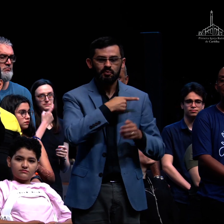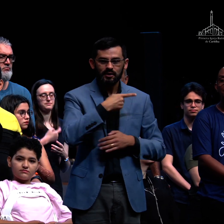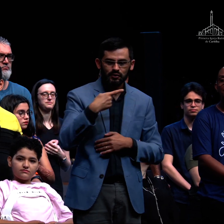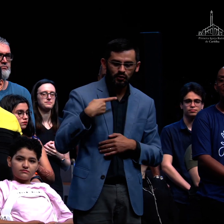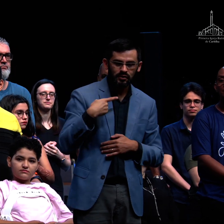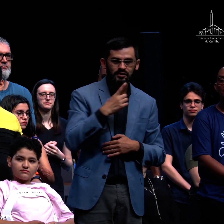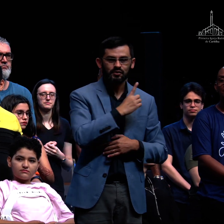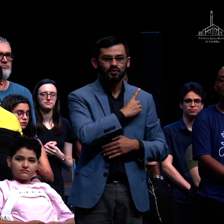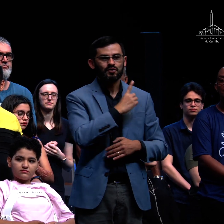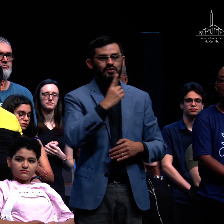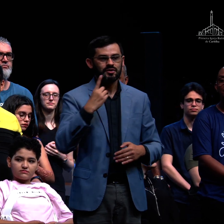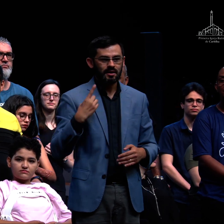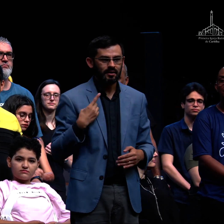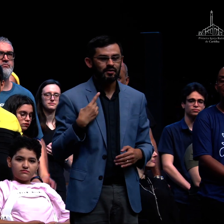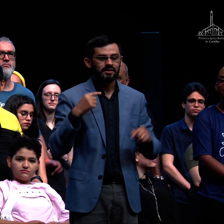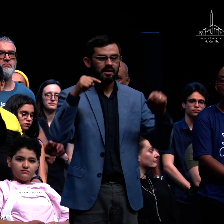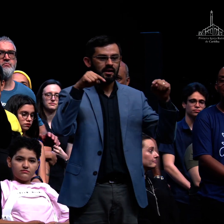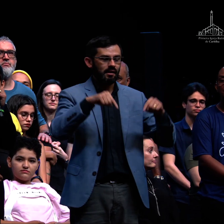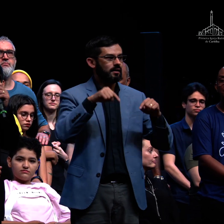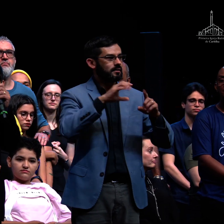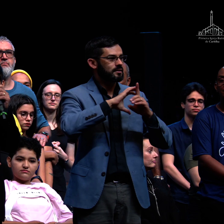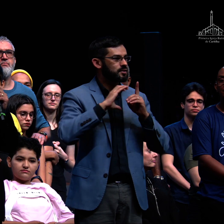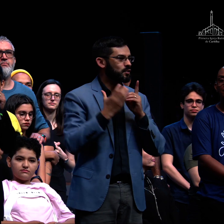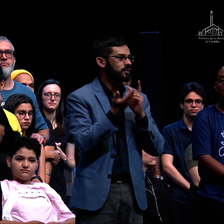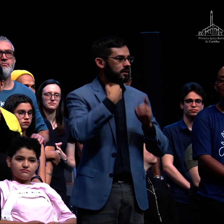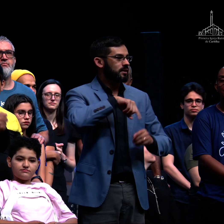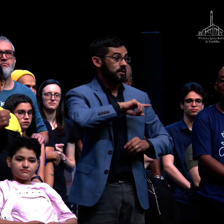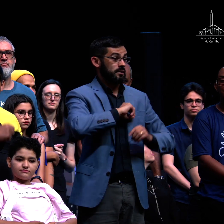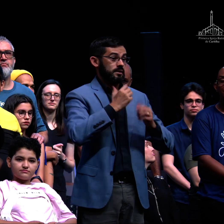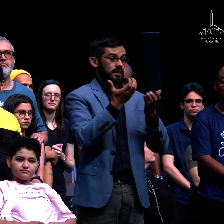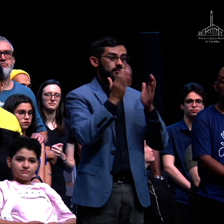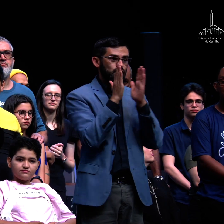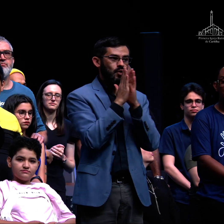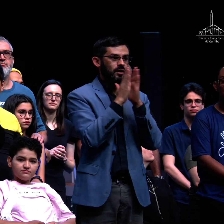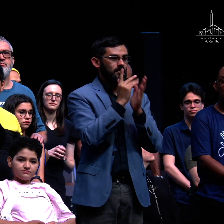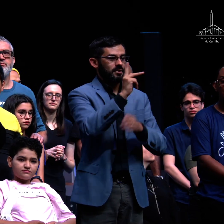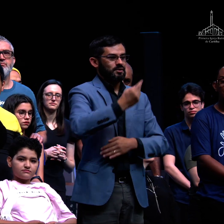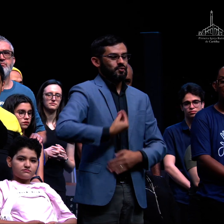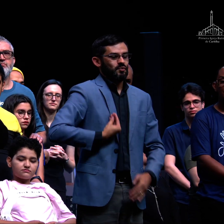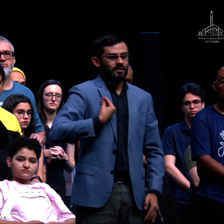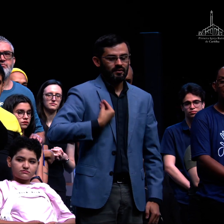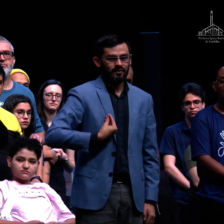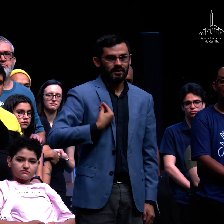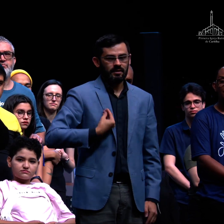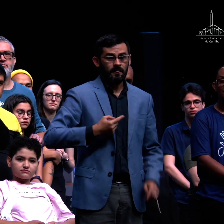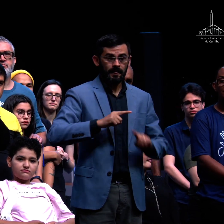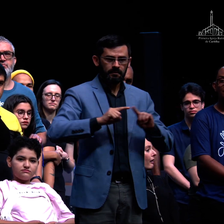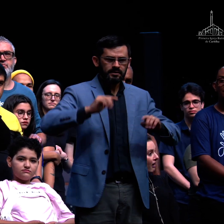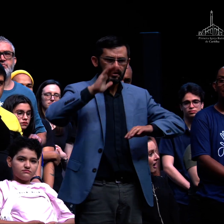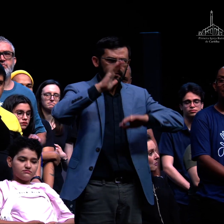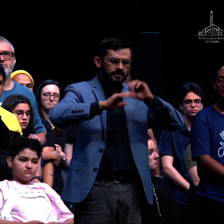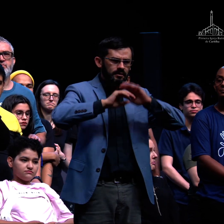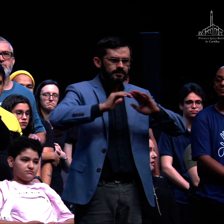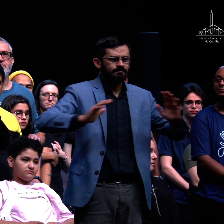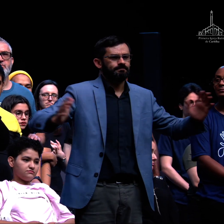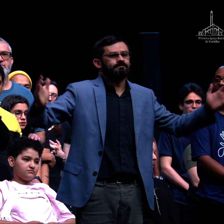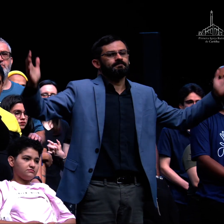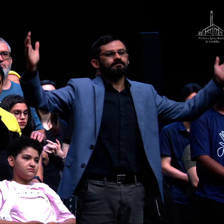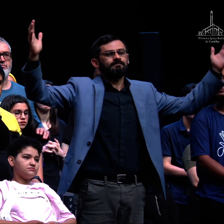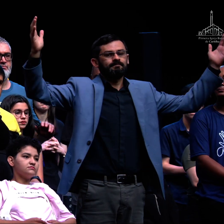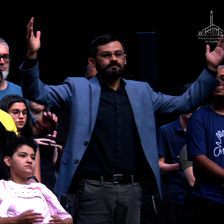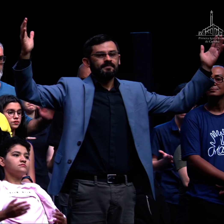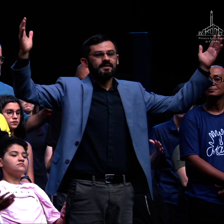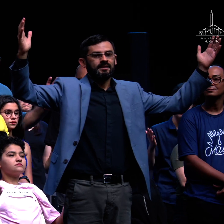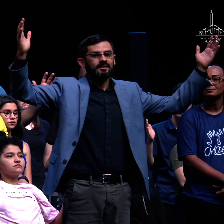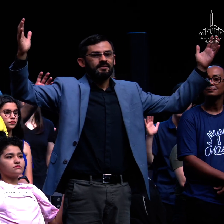os pastores, os diáconos que estão aqui, e nós queremos orar por vocês. Mas estende a tua mão para o alto, como se